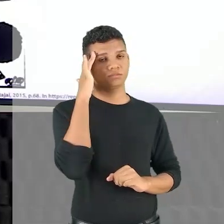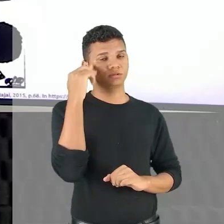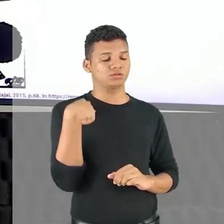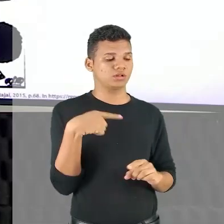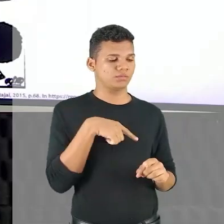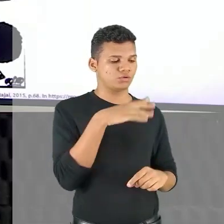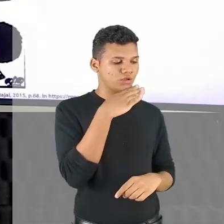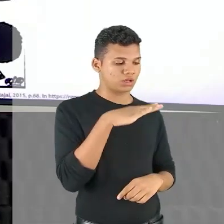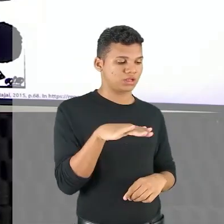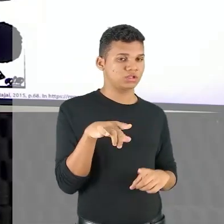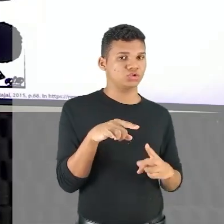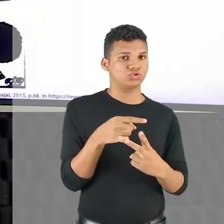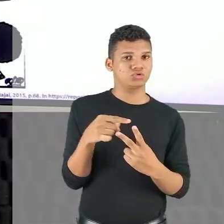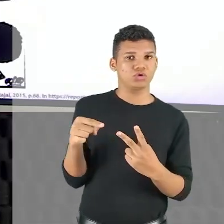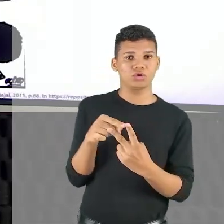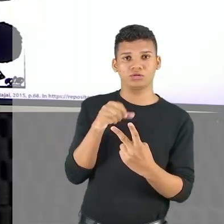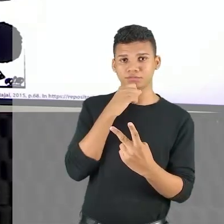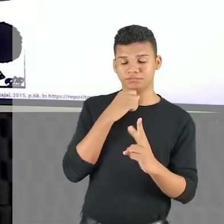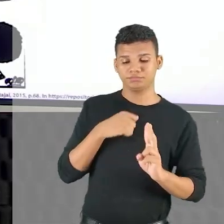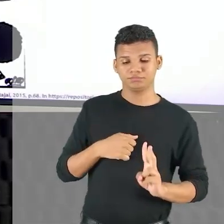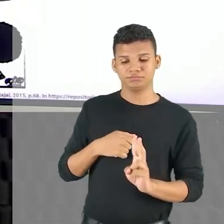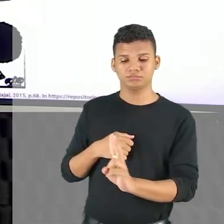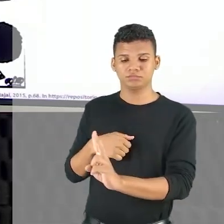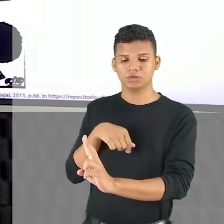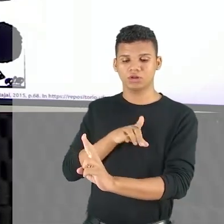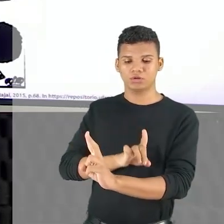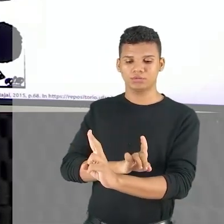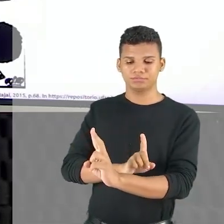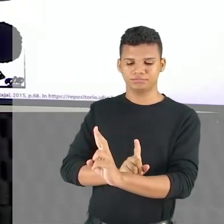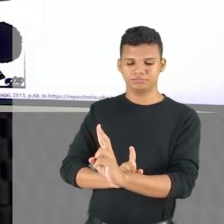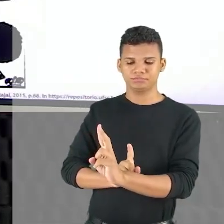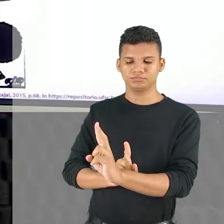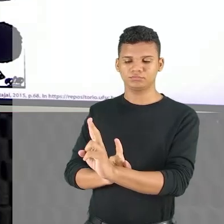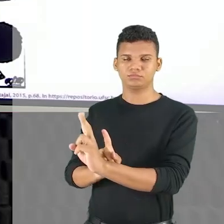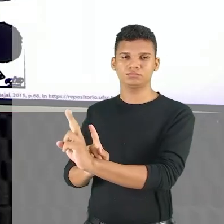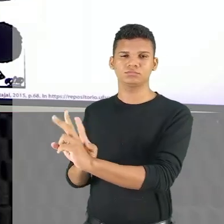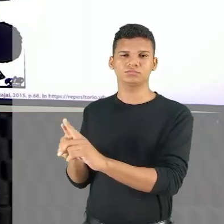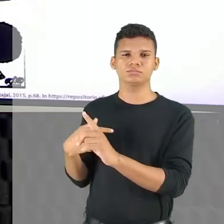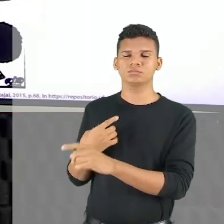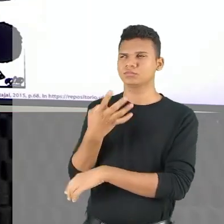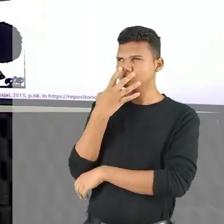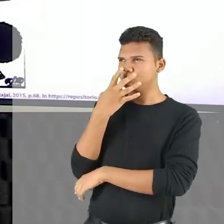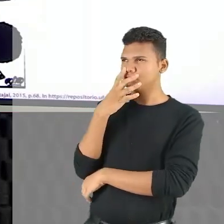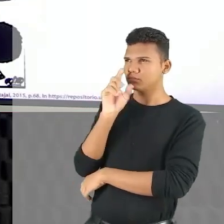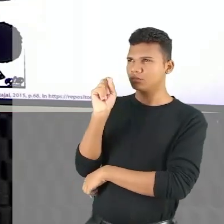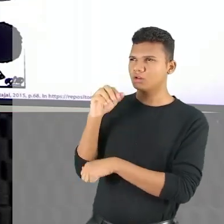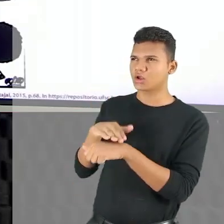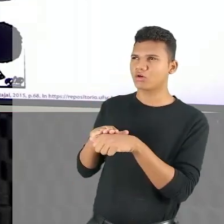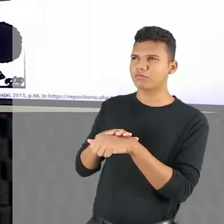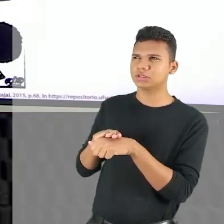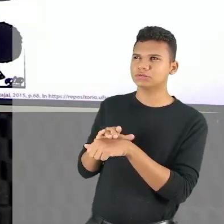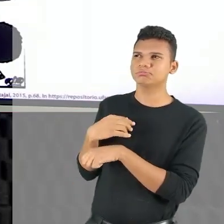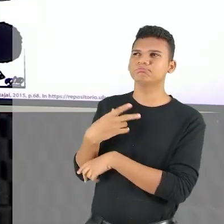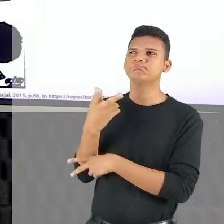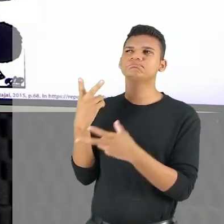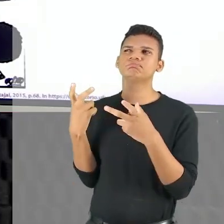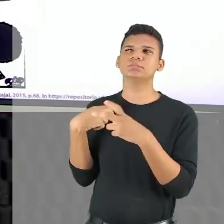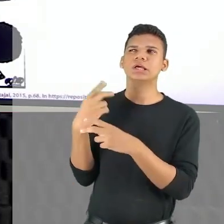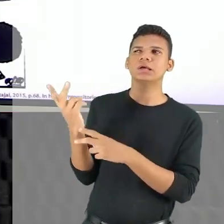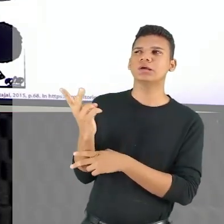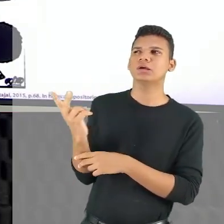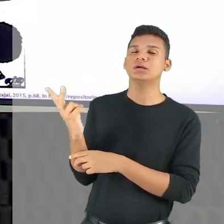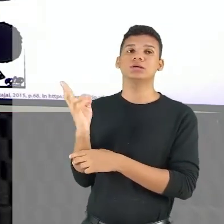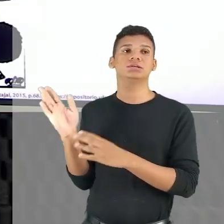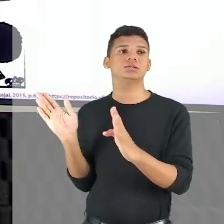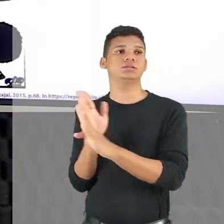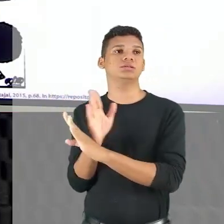caminhando, tá certo? Ele vai atrás, os 2 senhores estão falando e ele escutando ali a conversa. Aí depois ele caminha, aí, ó,